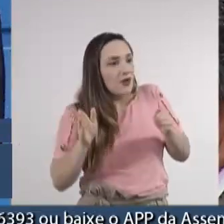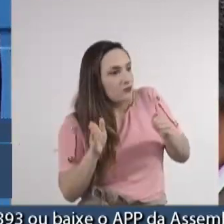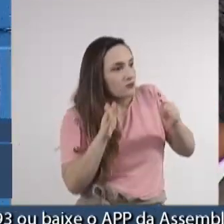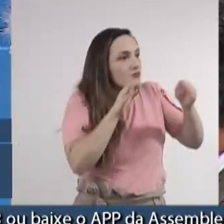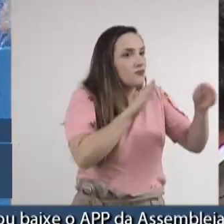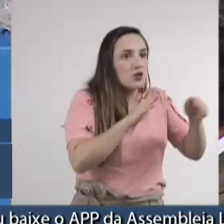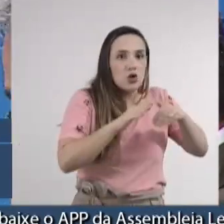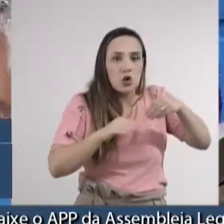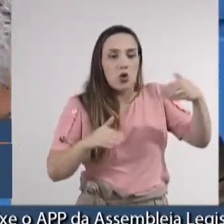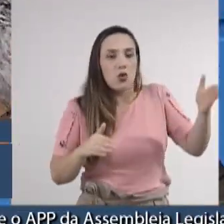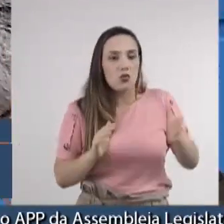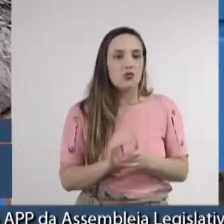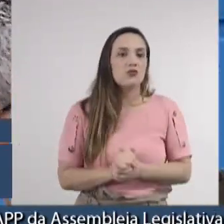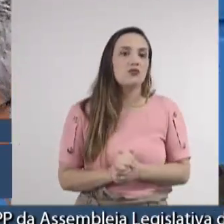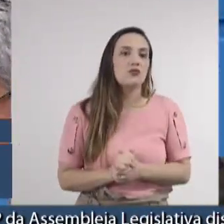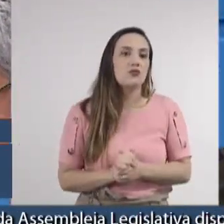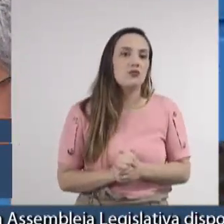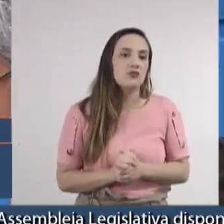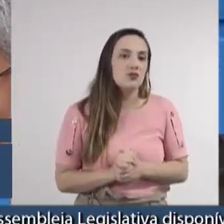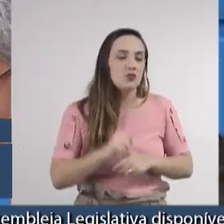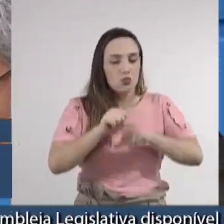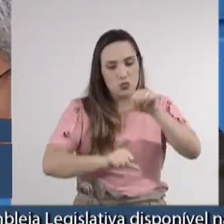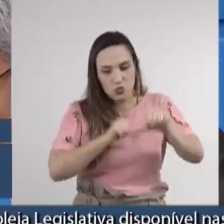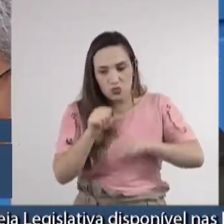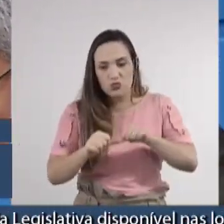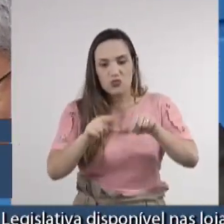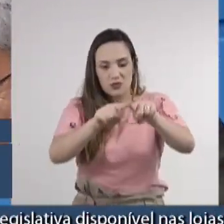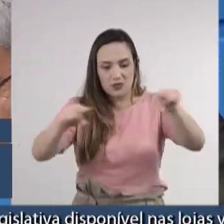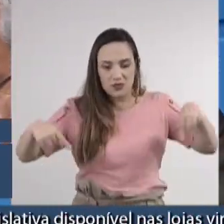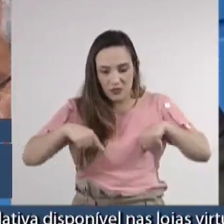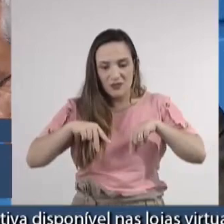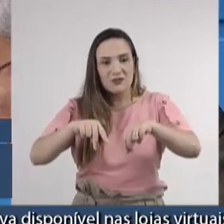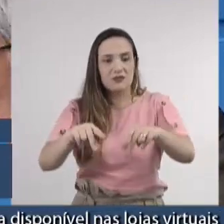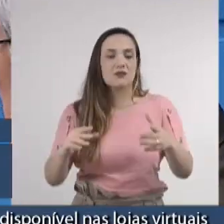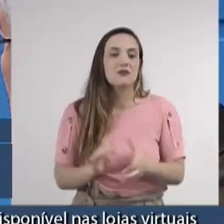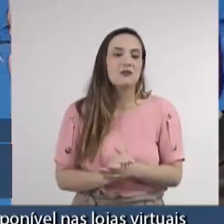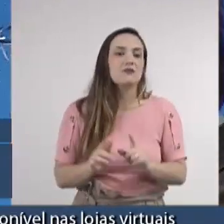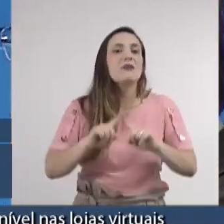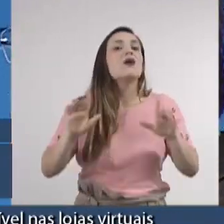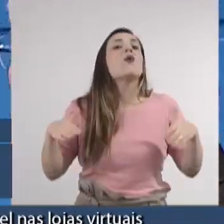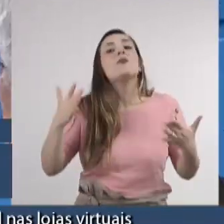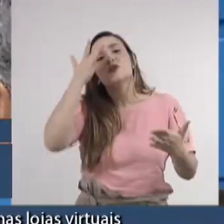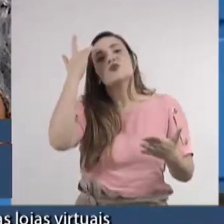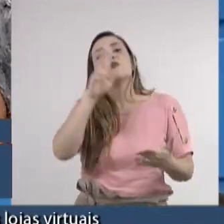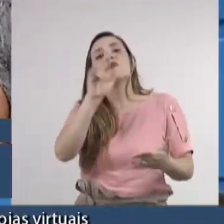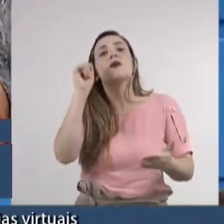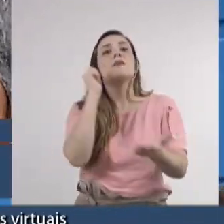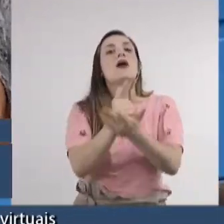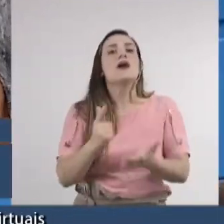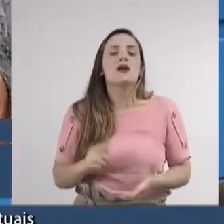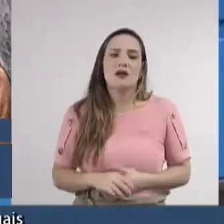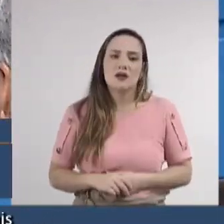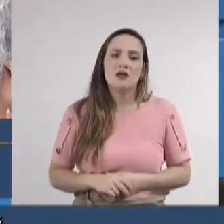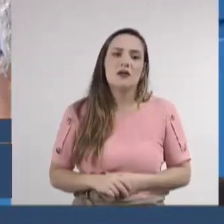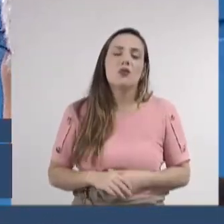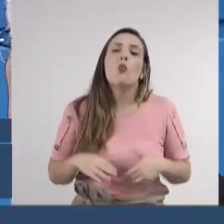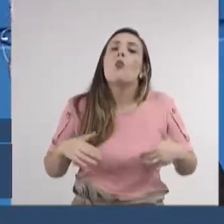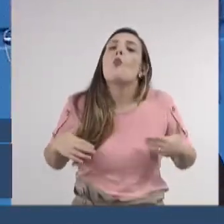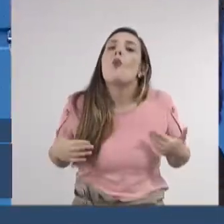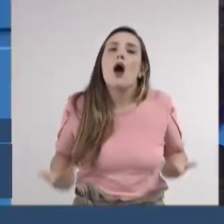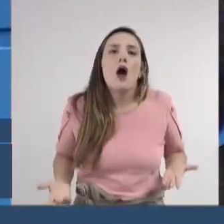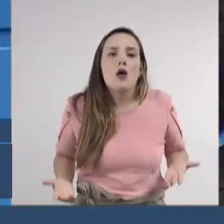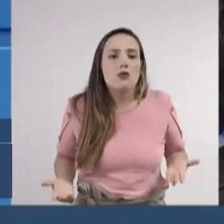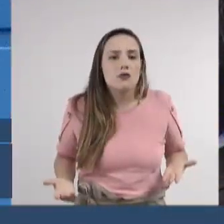indenização das desapropriações, mudar isso aí. Quem paga essa conta? Ah, é só fazer o pedágio. Quem que